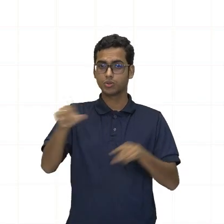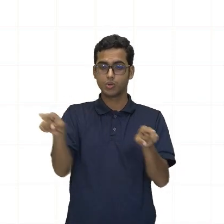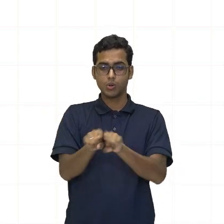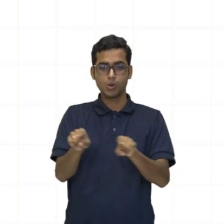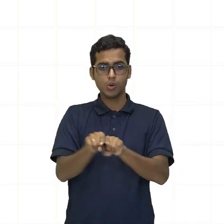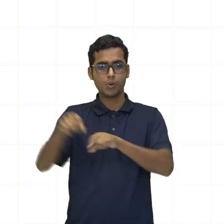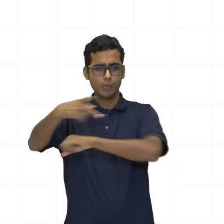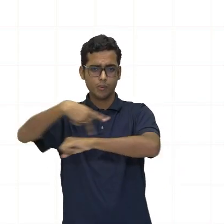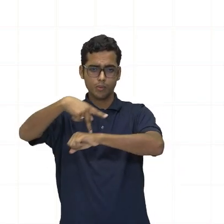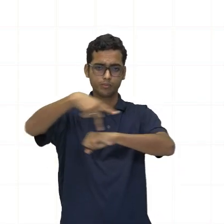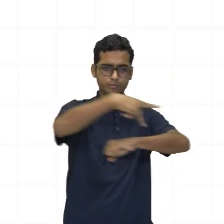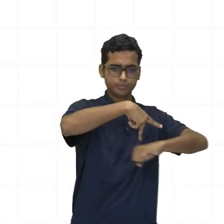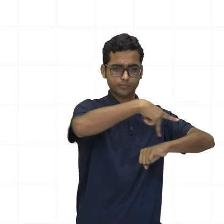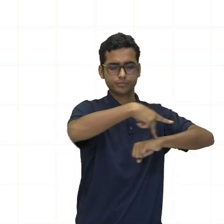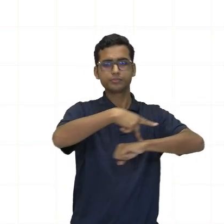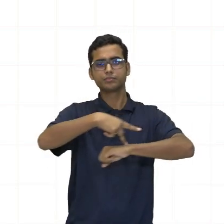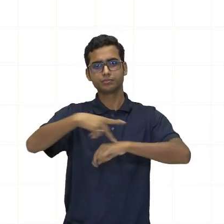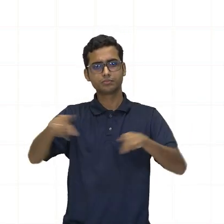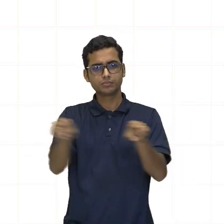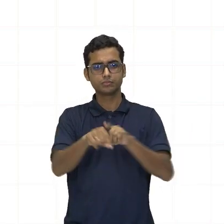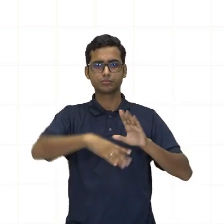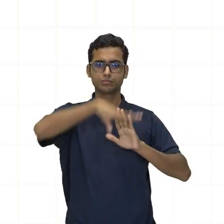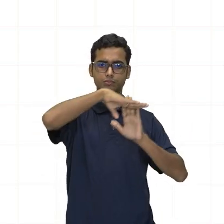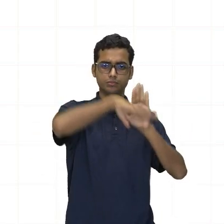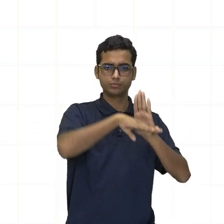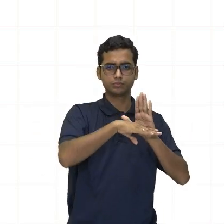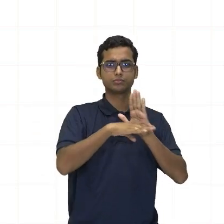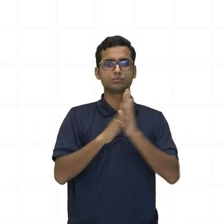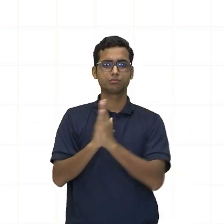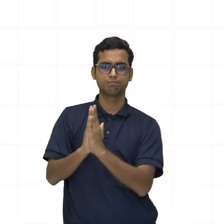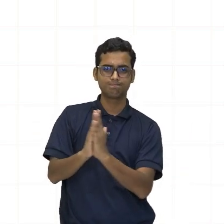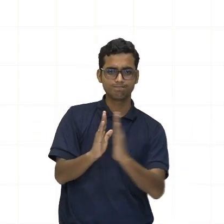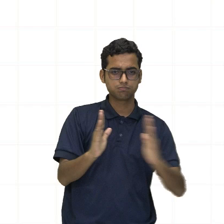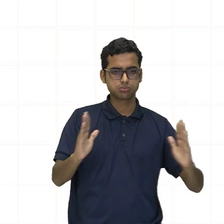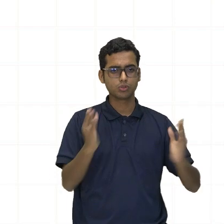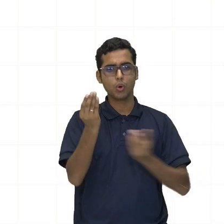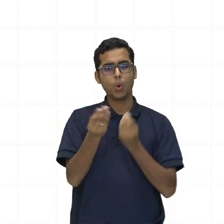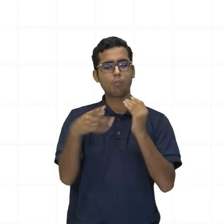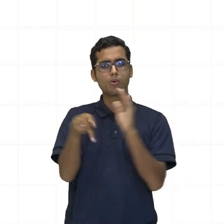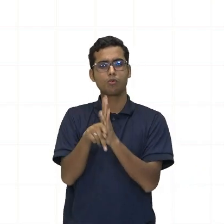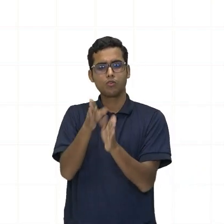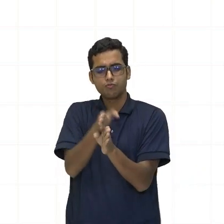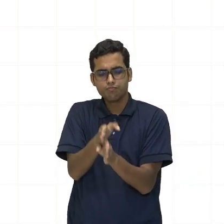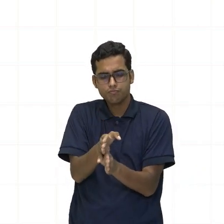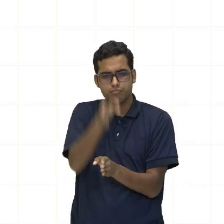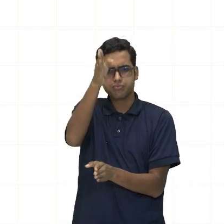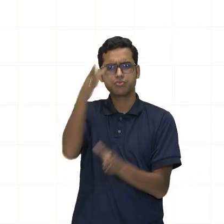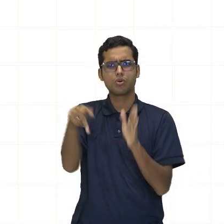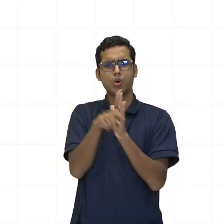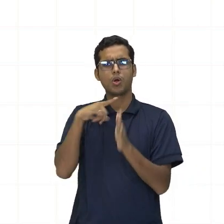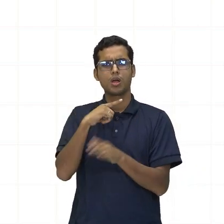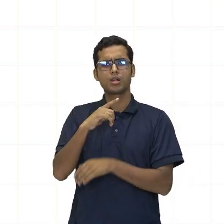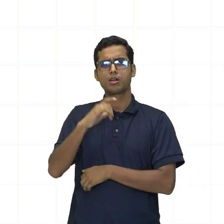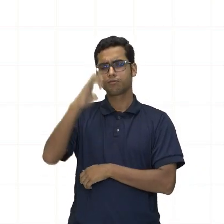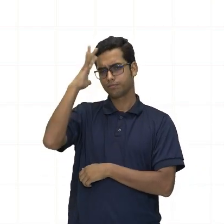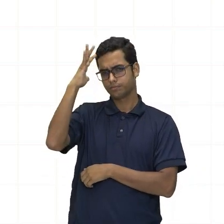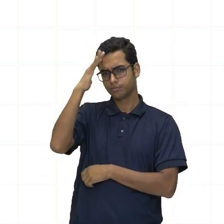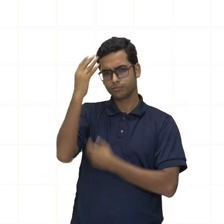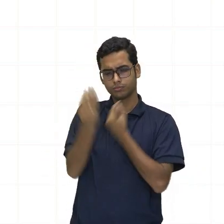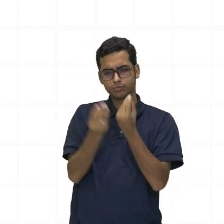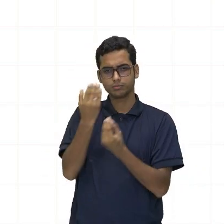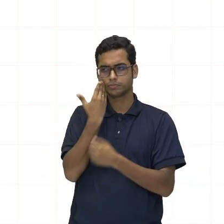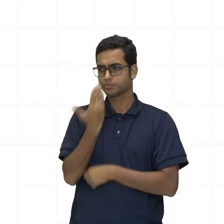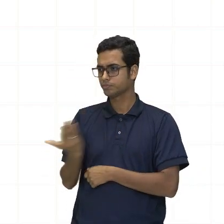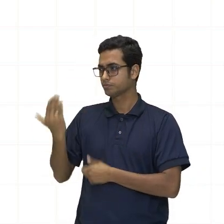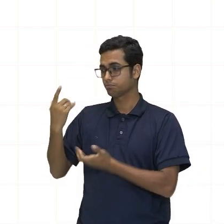dois países, ao estabelecer uma linha imaginária no Atlântico. Então, o que o Tratado de Tordesilhas diz?